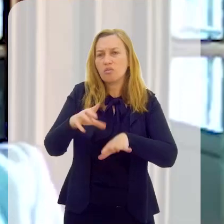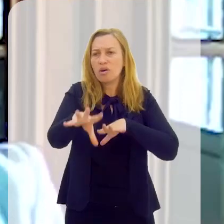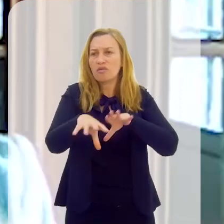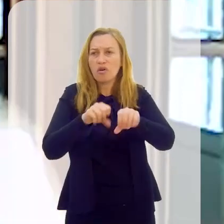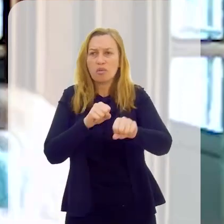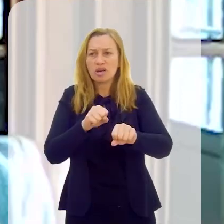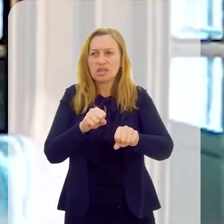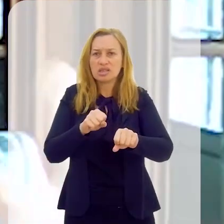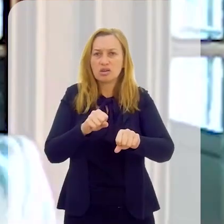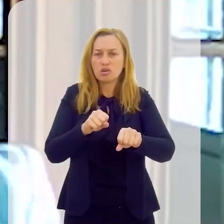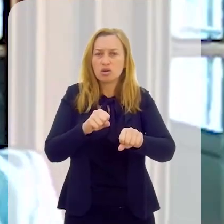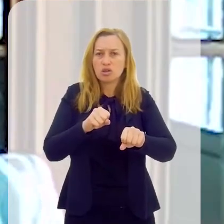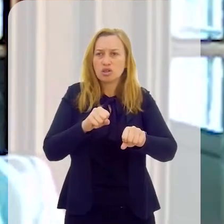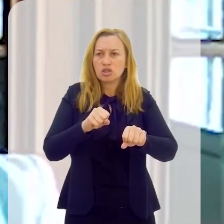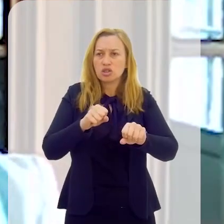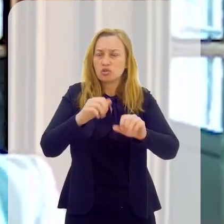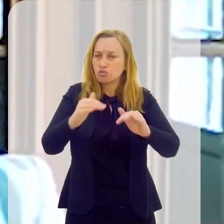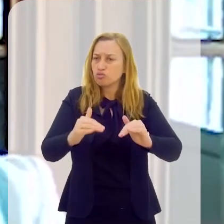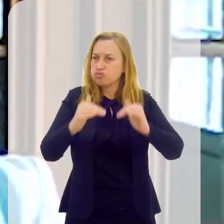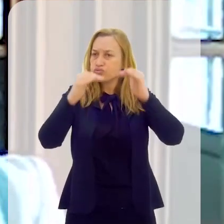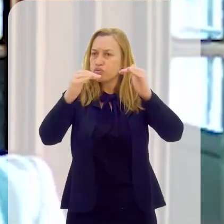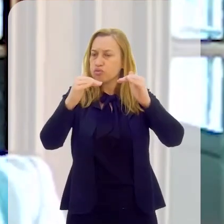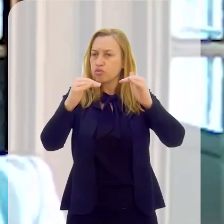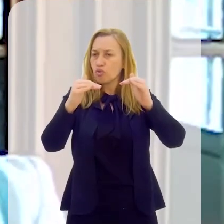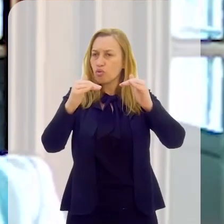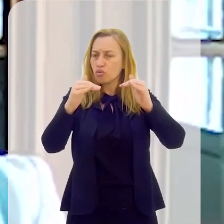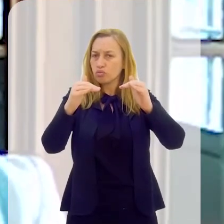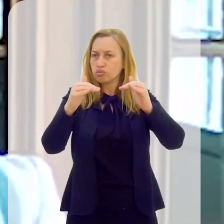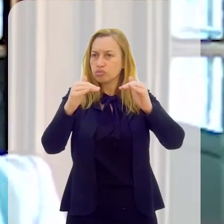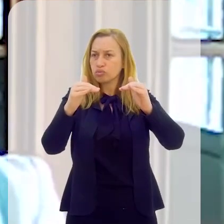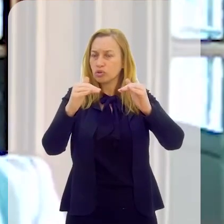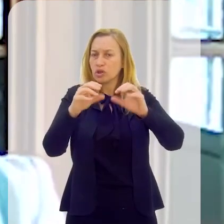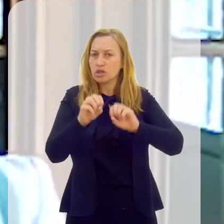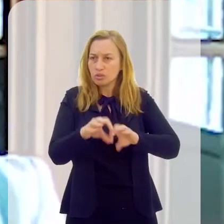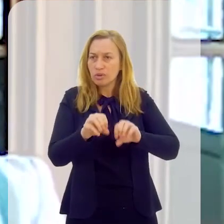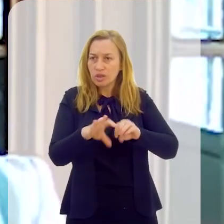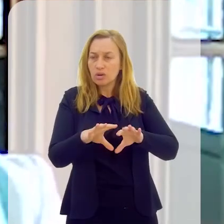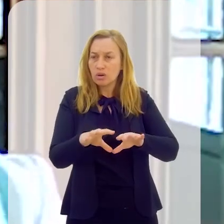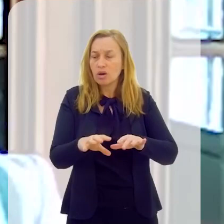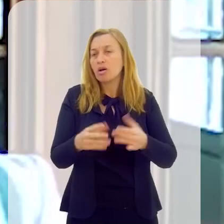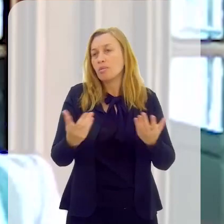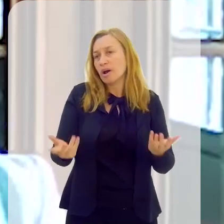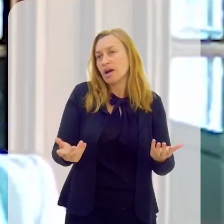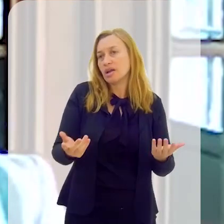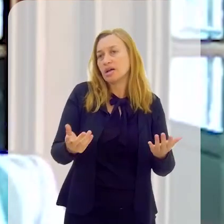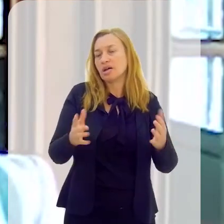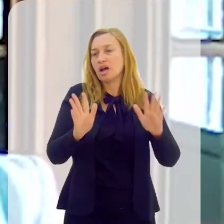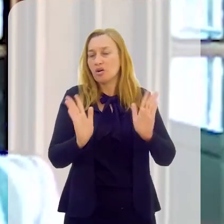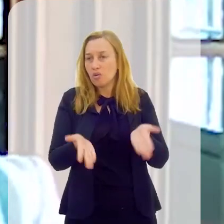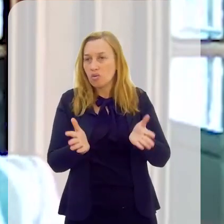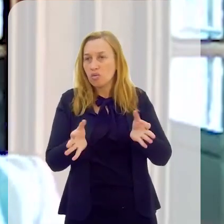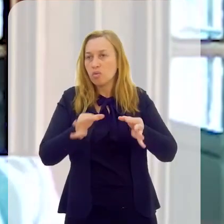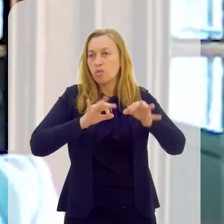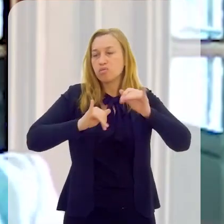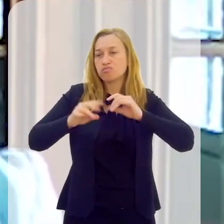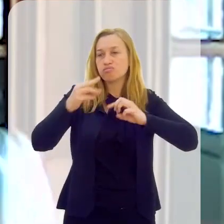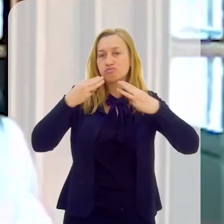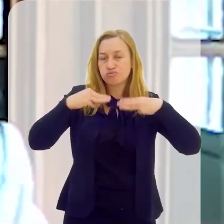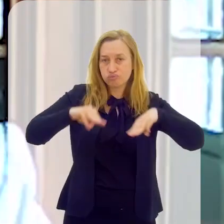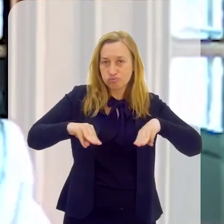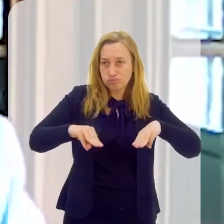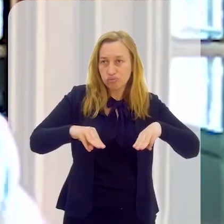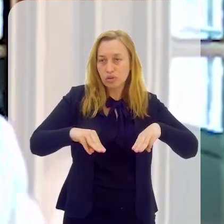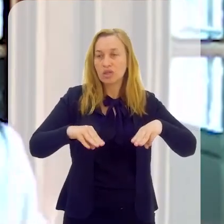não existia uma formação de alto nível para os profissionais de propaganda e marketing, e a SPM surgiu a partir